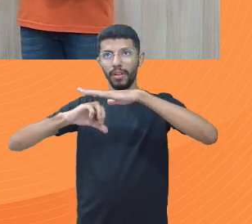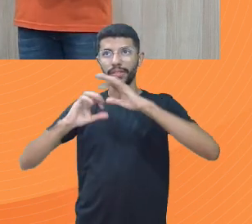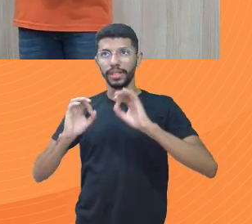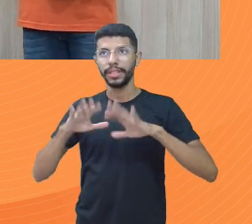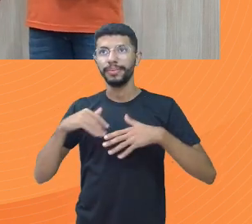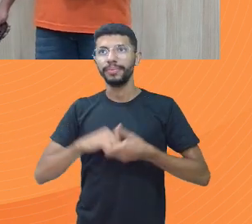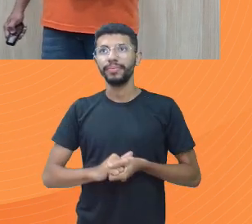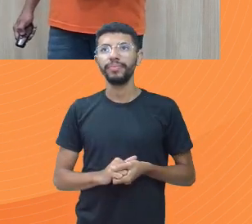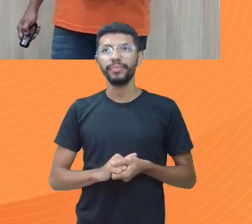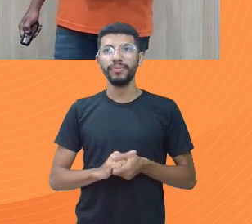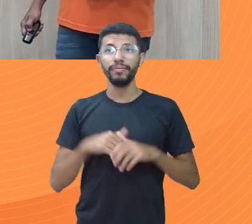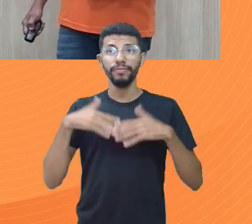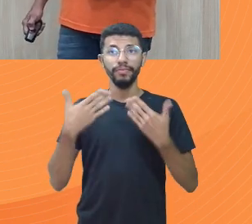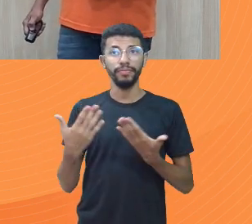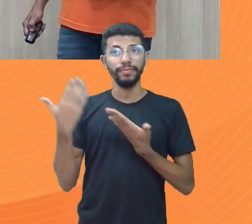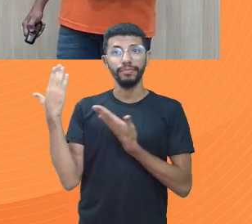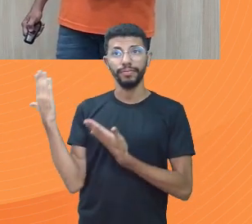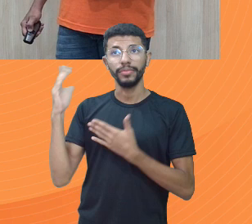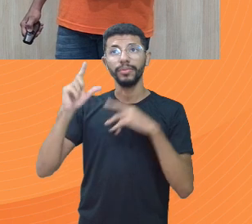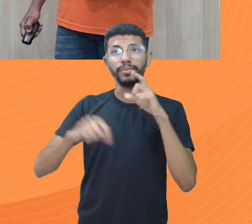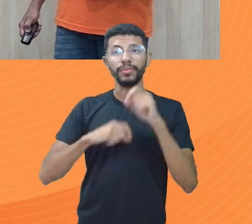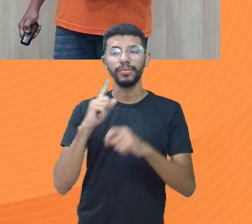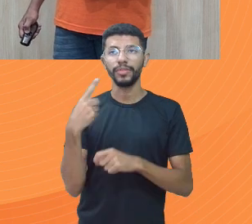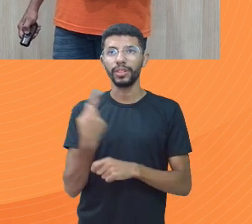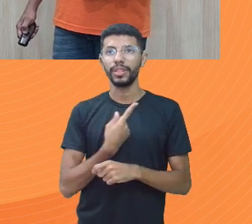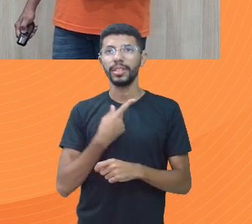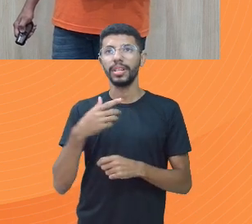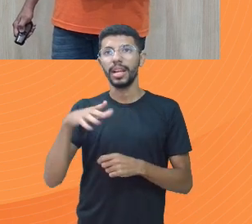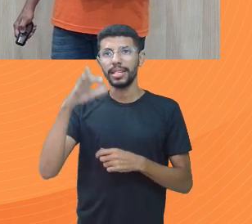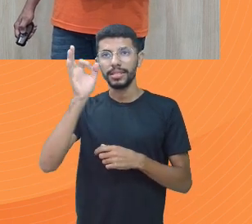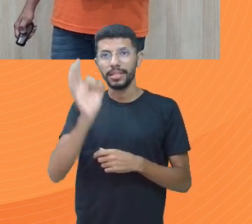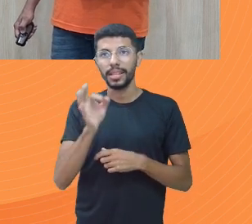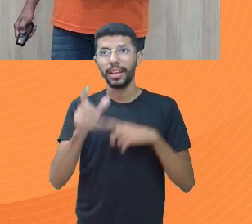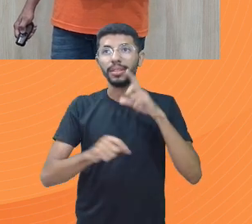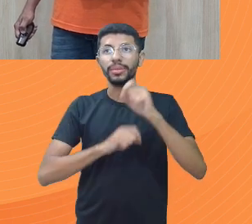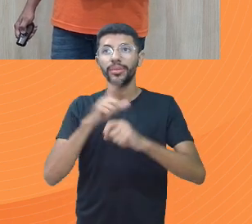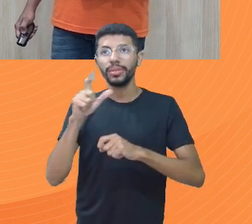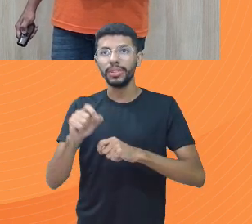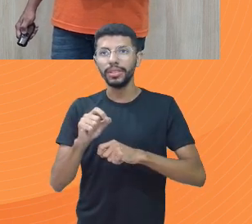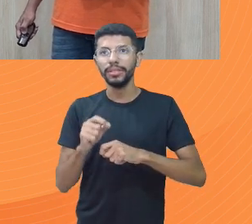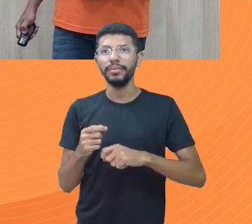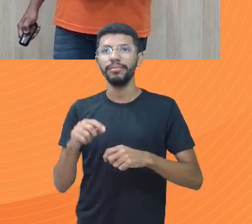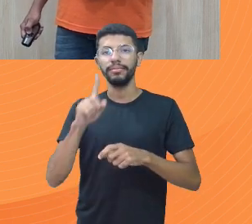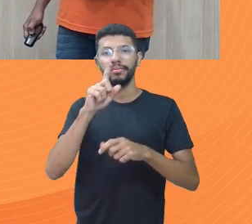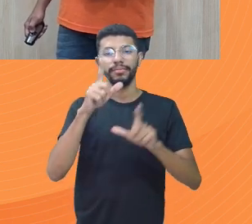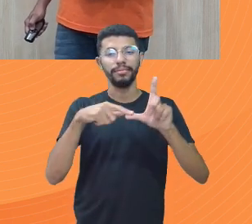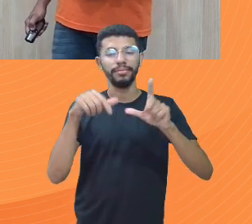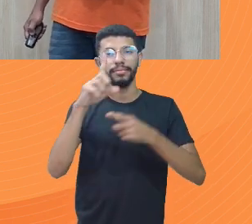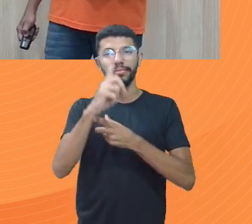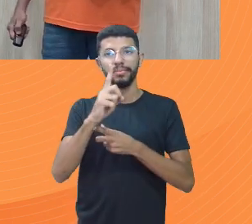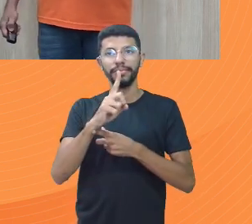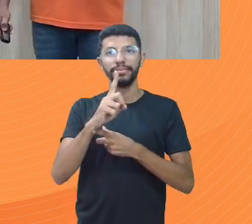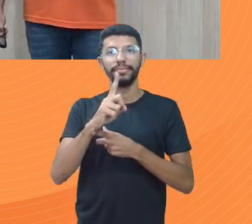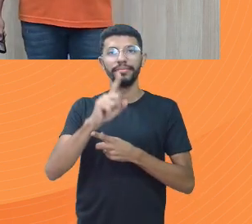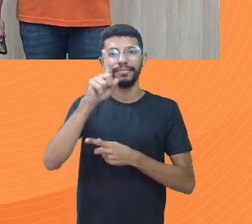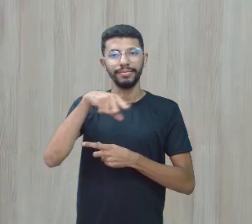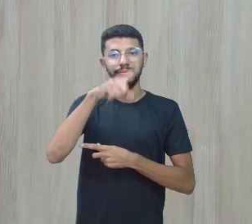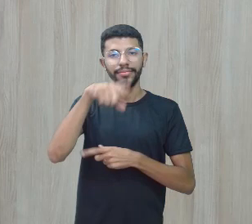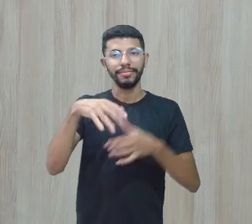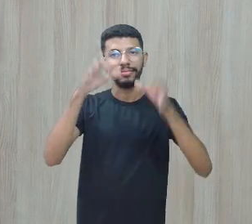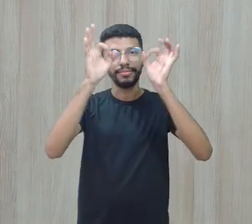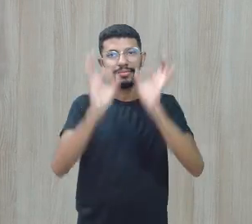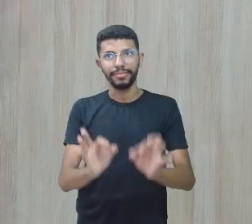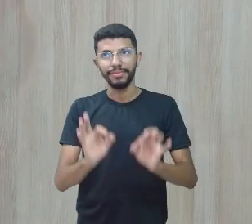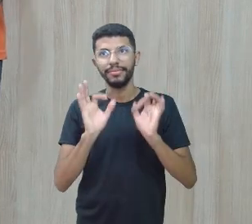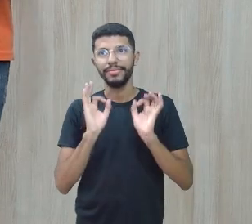Tranquilo? Então, aí já está a nossa alternativa correta ali na nossa letra D.